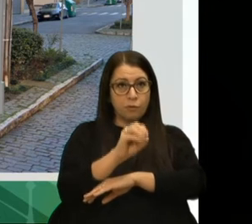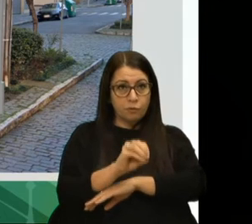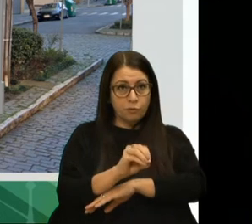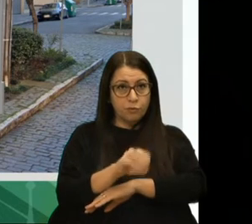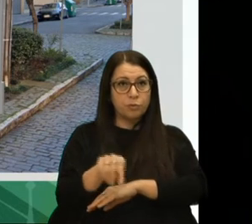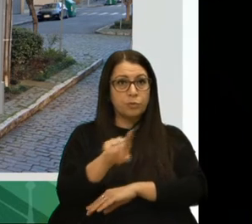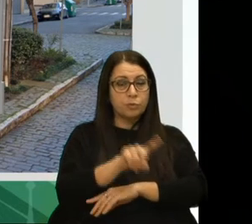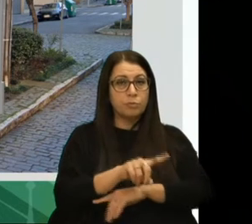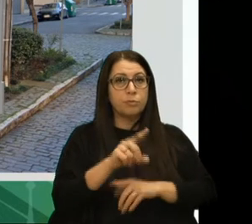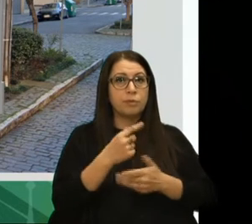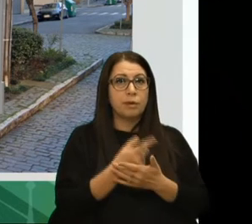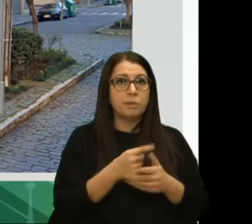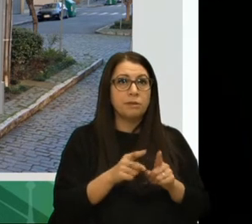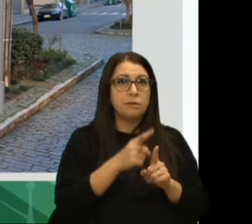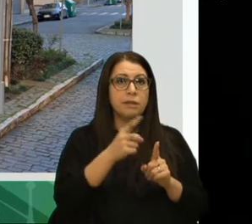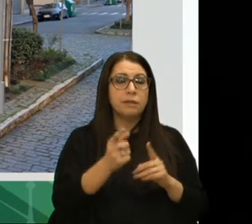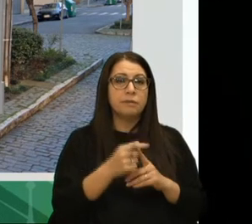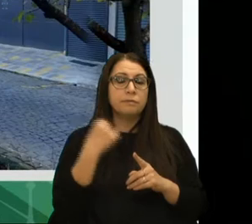Uma importante